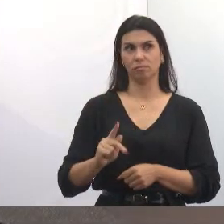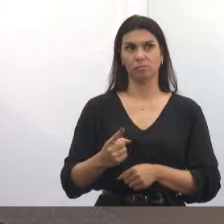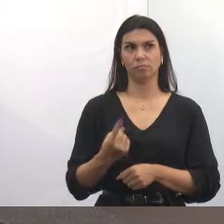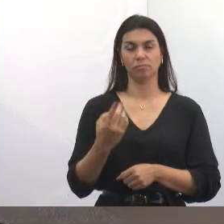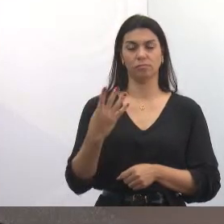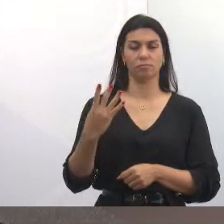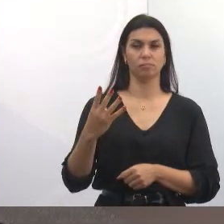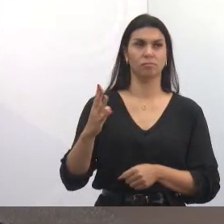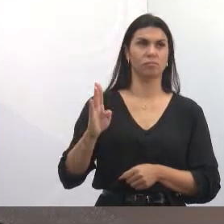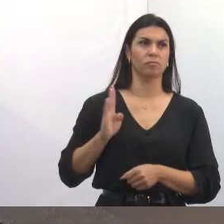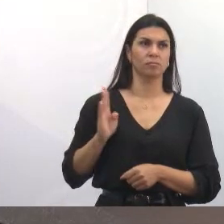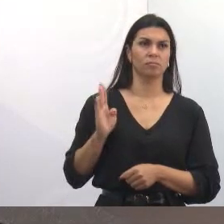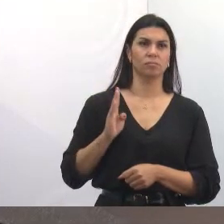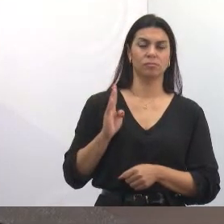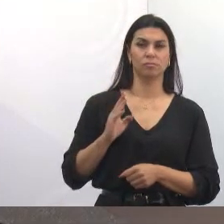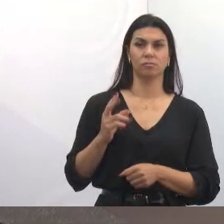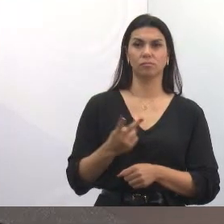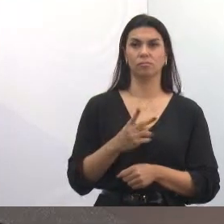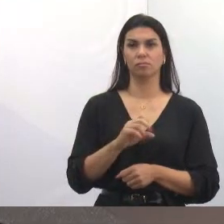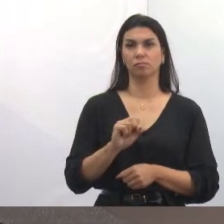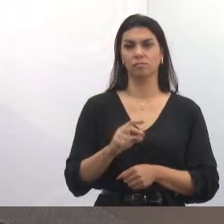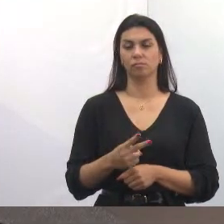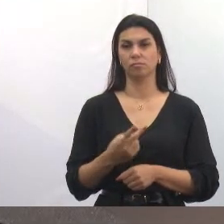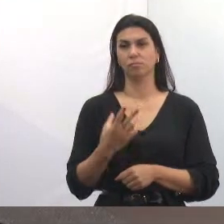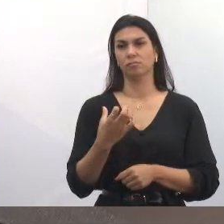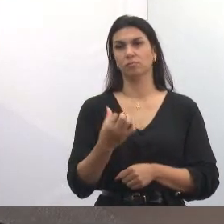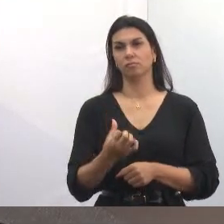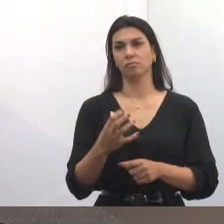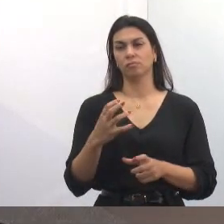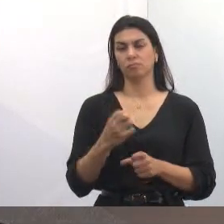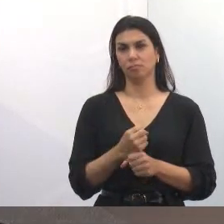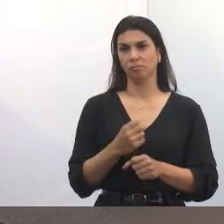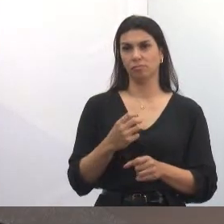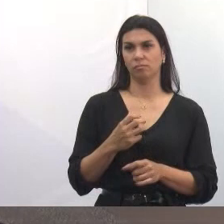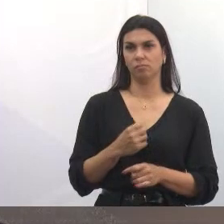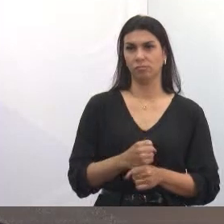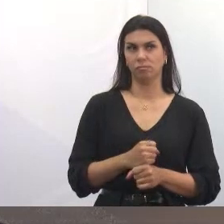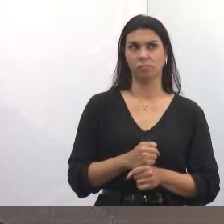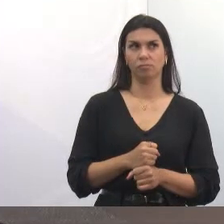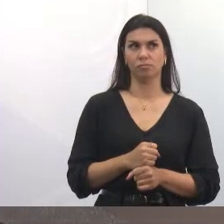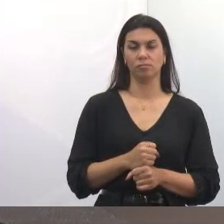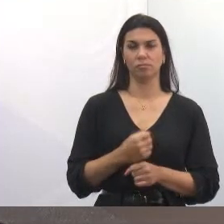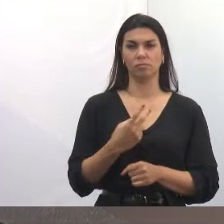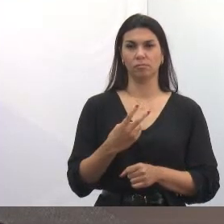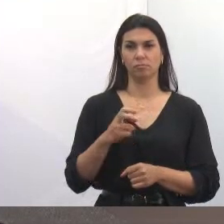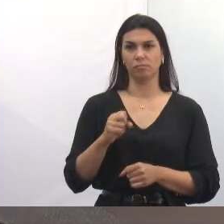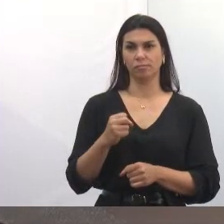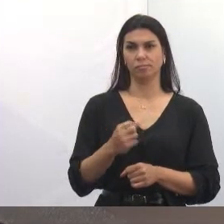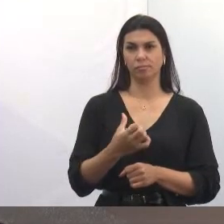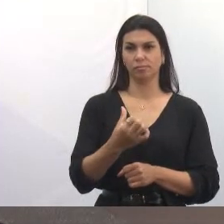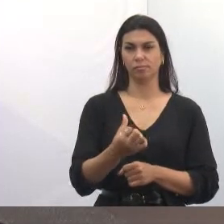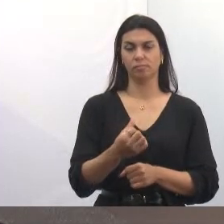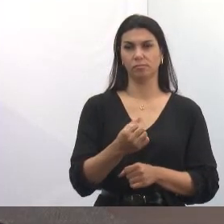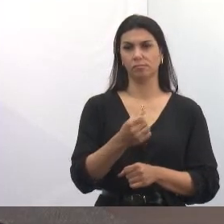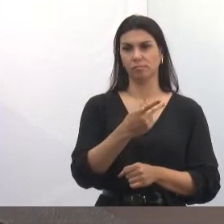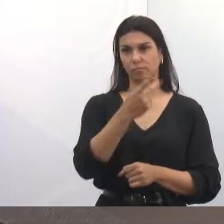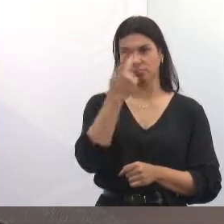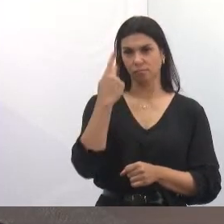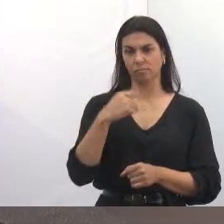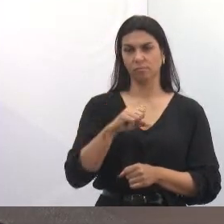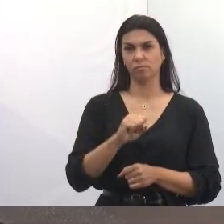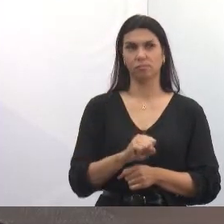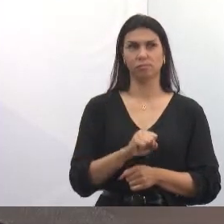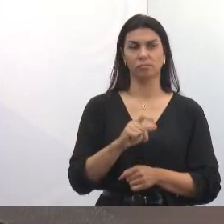Nessas condições, para o ano 2026, a quantitativo estimado corresponde a 286 aposentados e